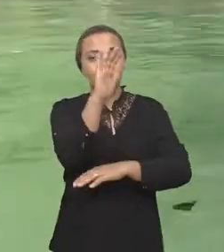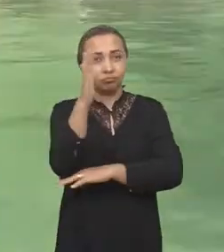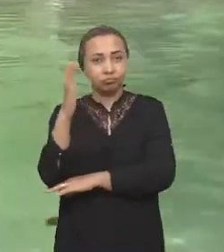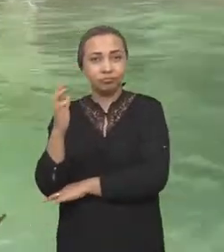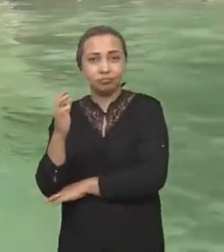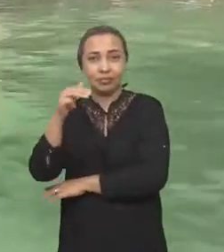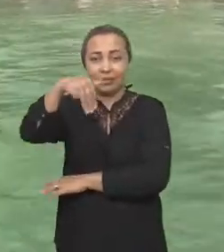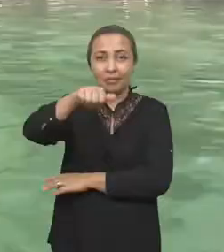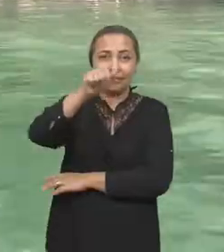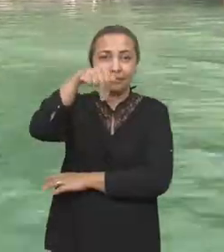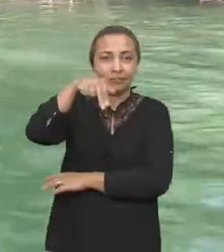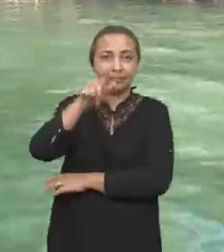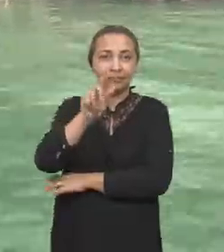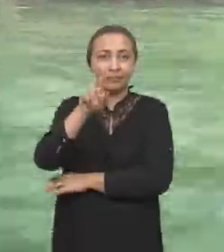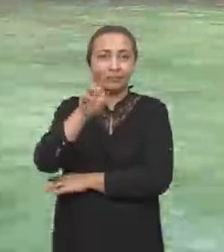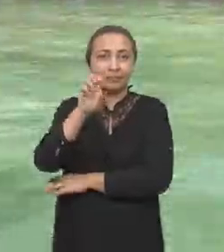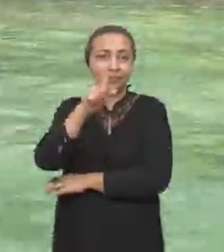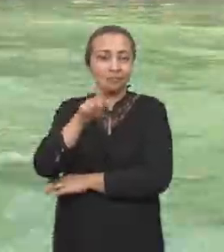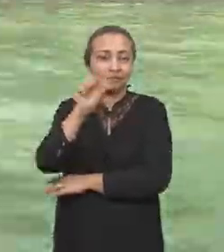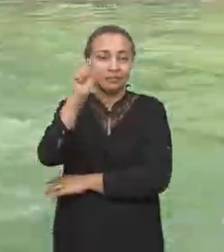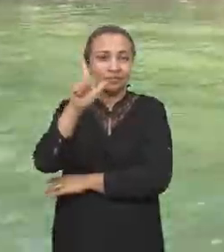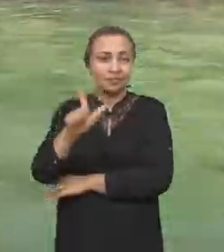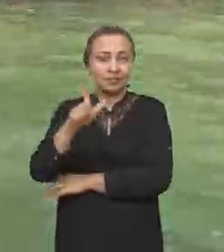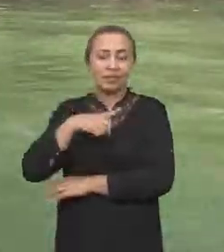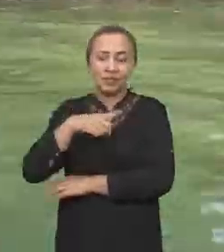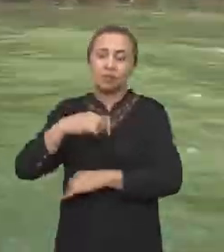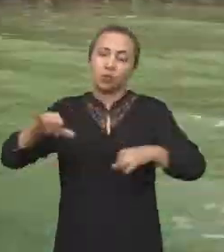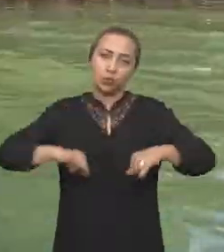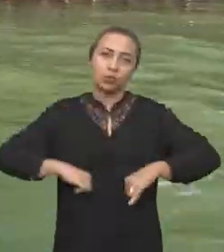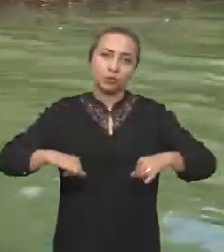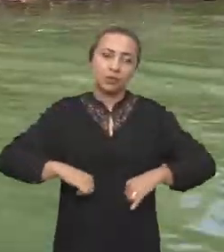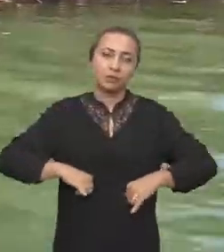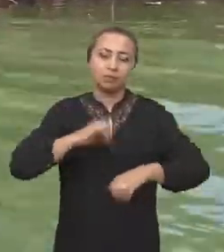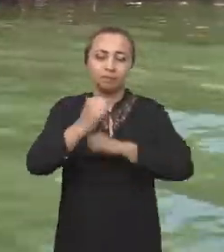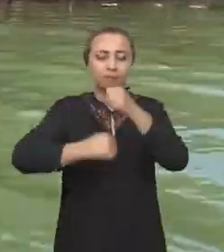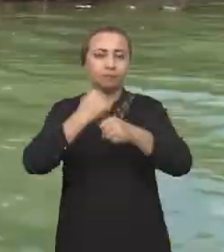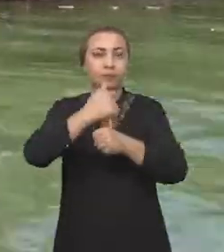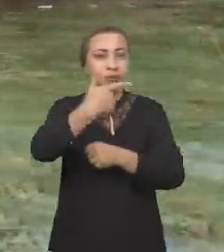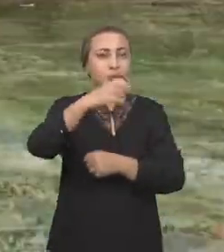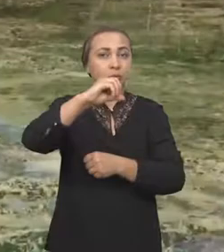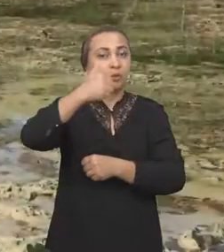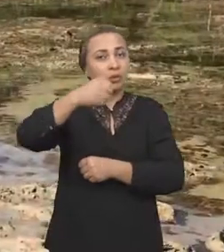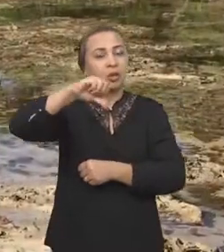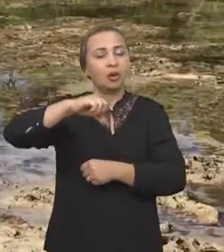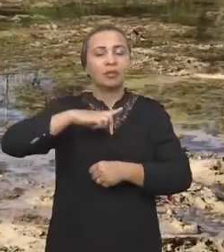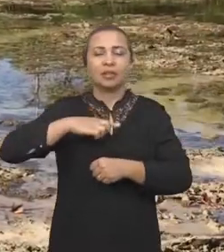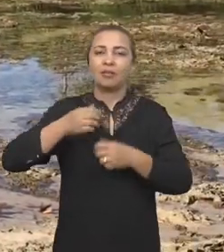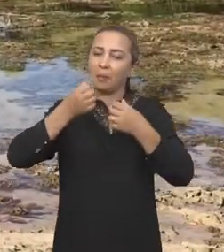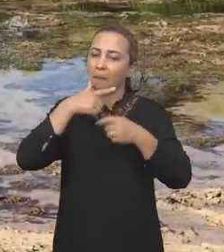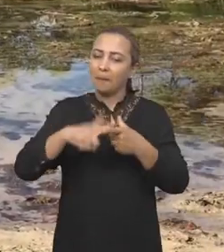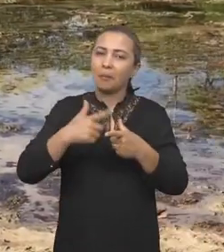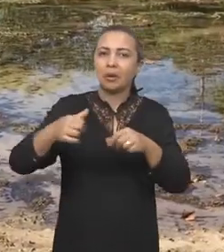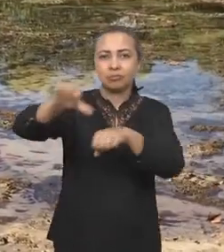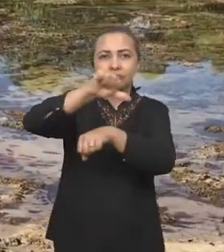O manguezal de Garapuá foi um dos locais atingidos pelo derramamento de óleo na costa nordestina em 2019. Ainda